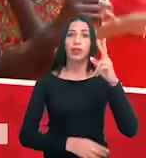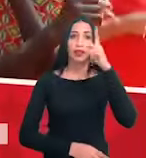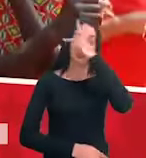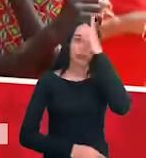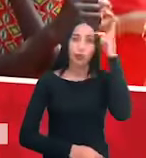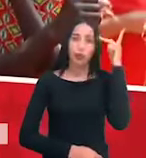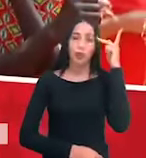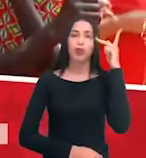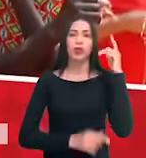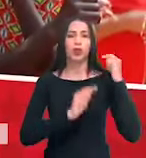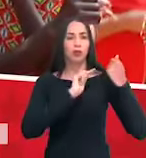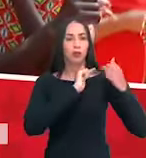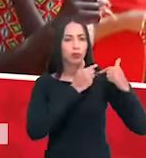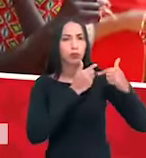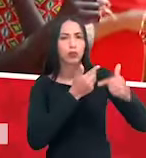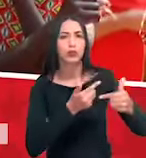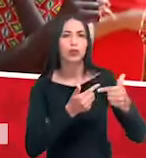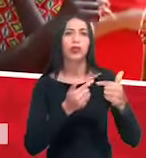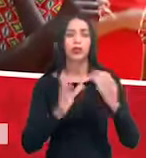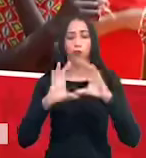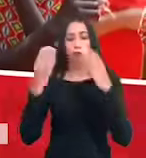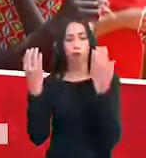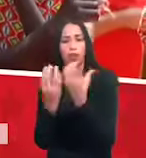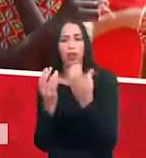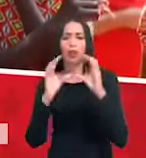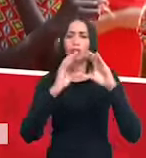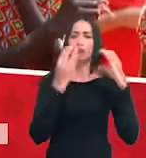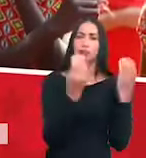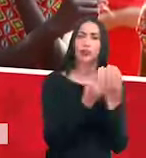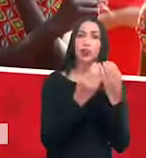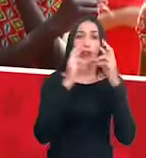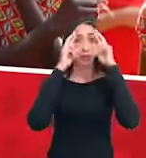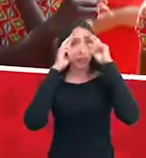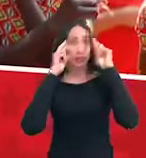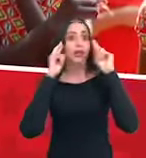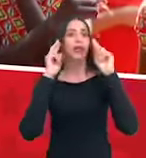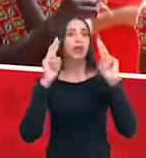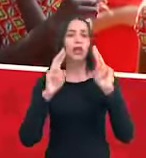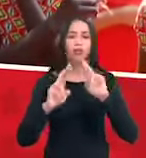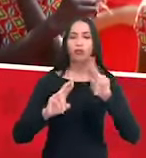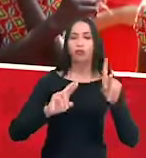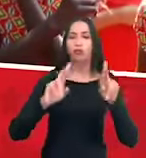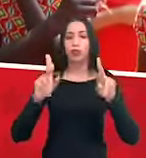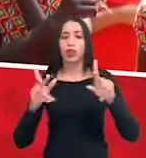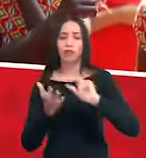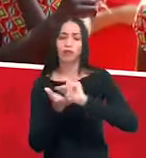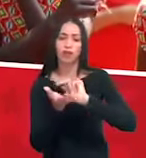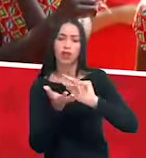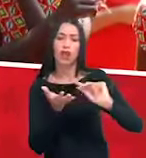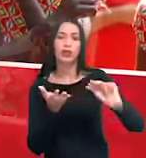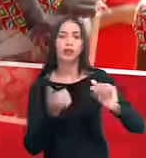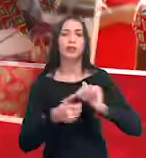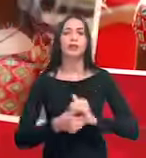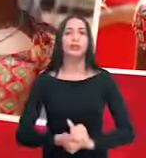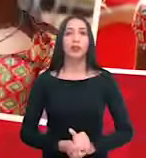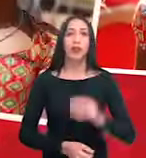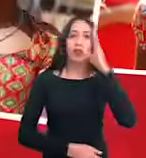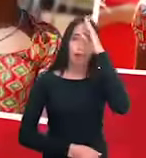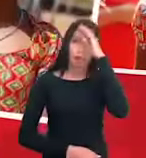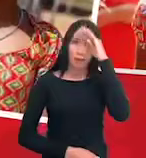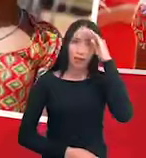Valorizar as pessoas, as tradições, as comunidades. Respeitar as diferenças e a